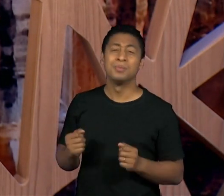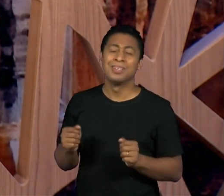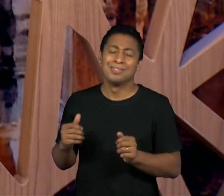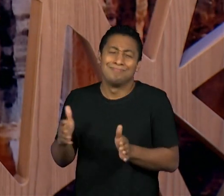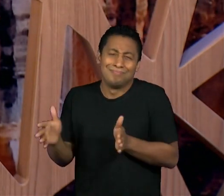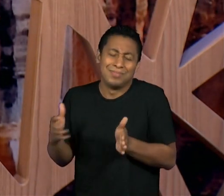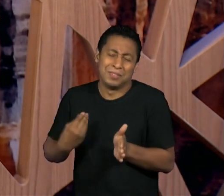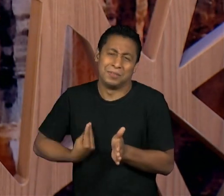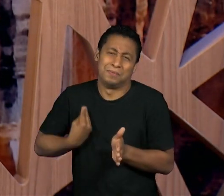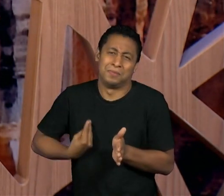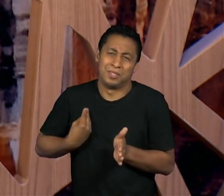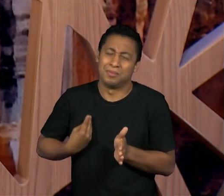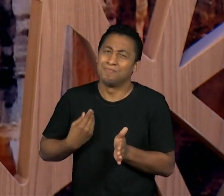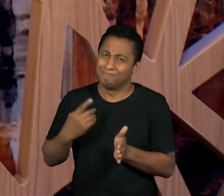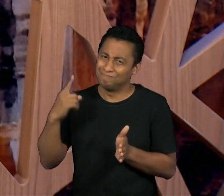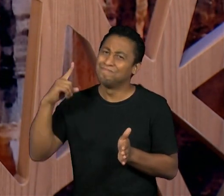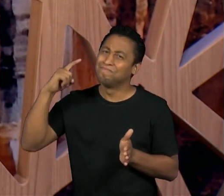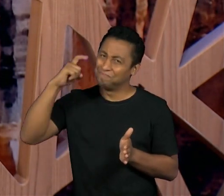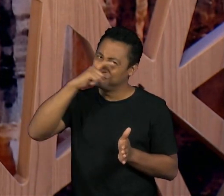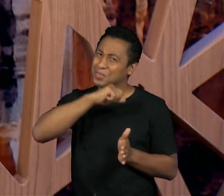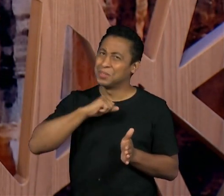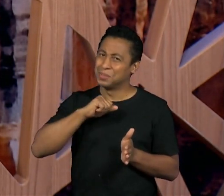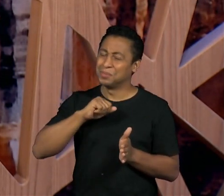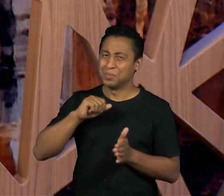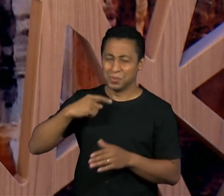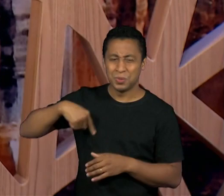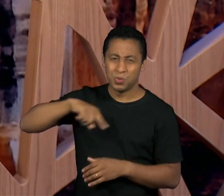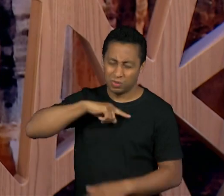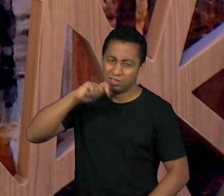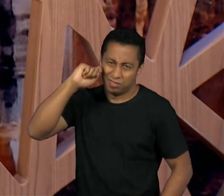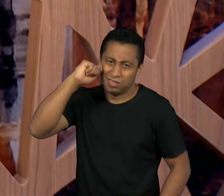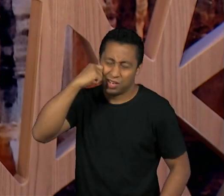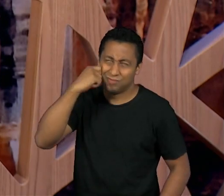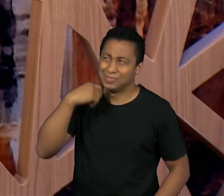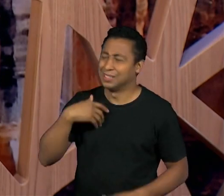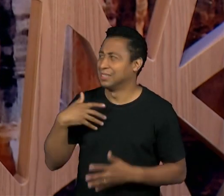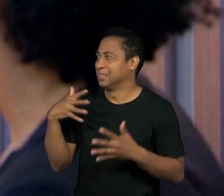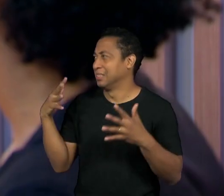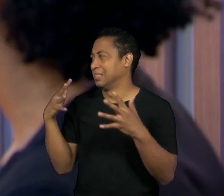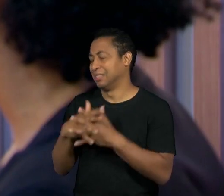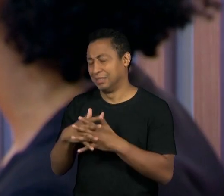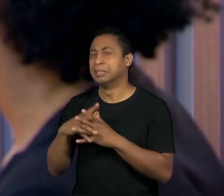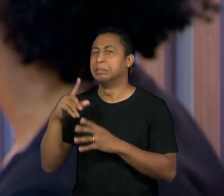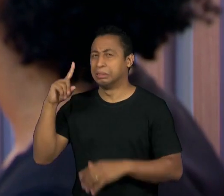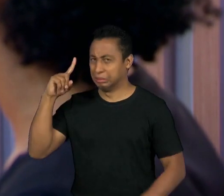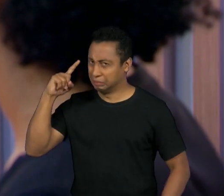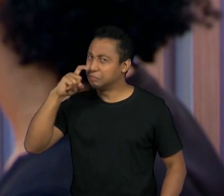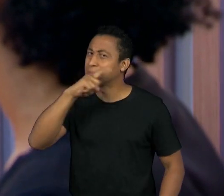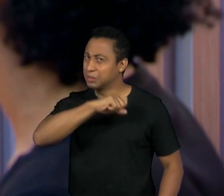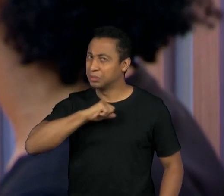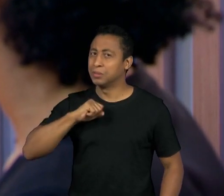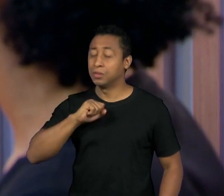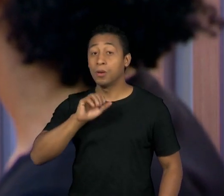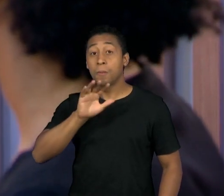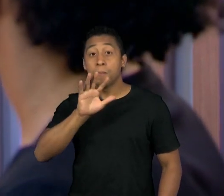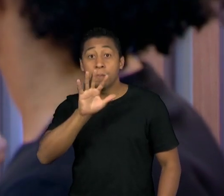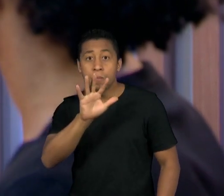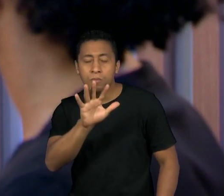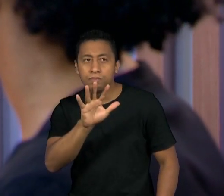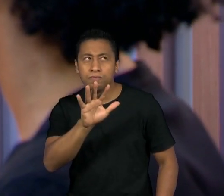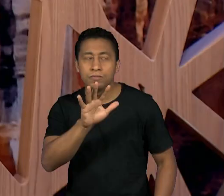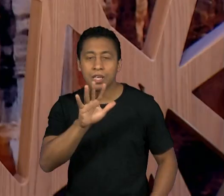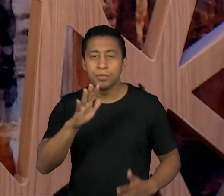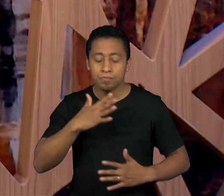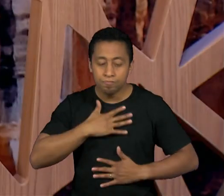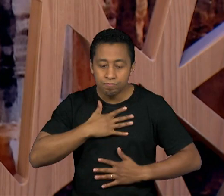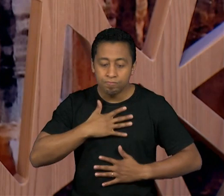situação que ela é muito complexa, nós negros mais ainda, mas se a gente consegue se conectar a algumas partes